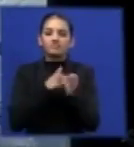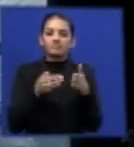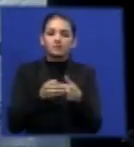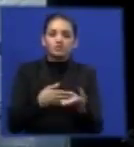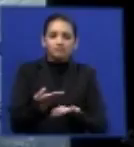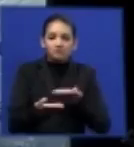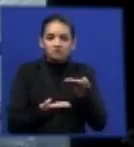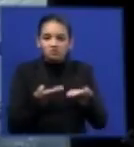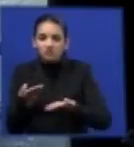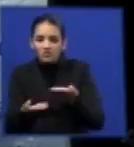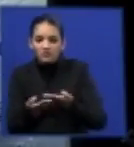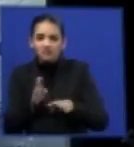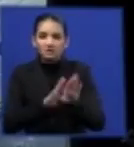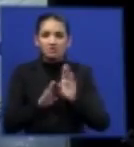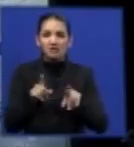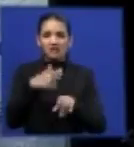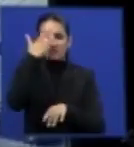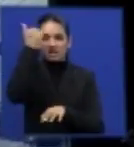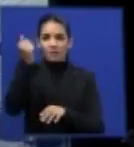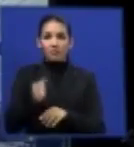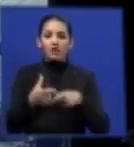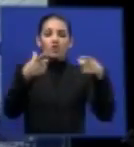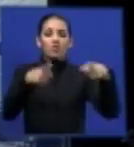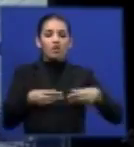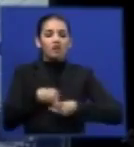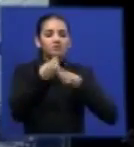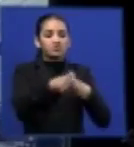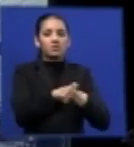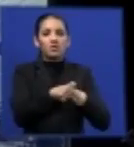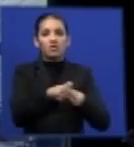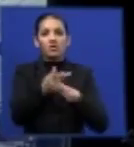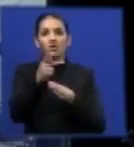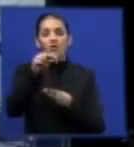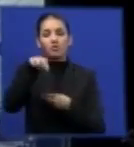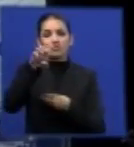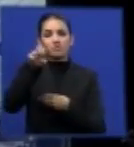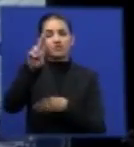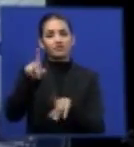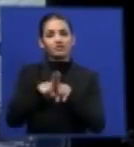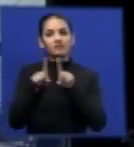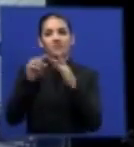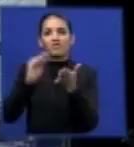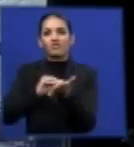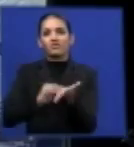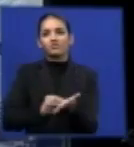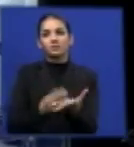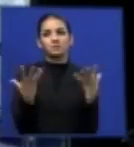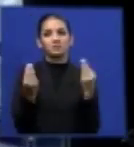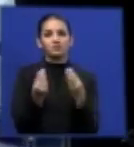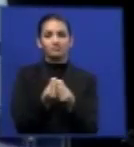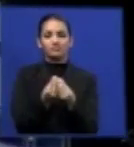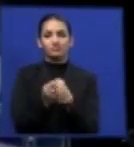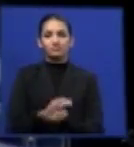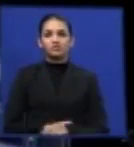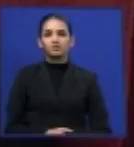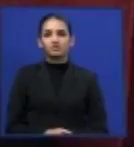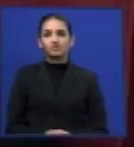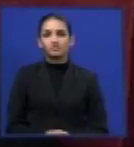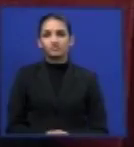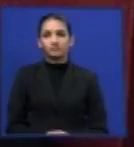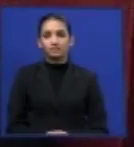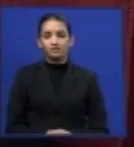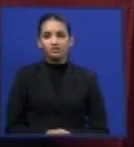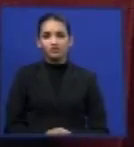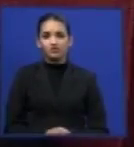comprovação da destinação final adequada que determinam as resoluções do Kama ou seja